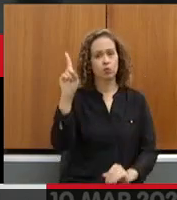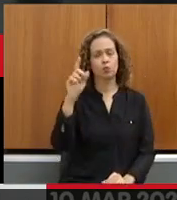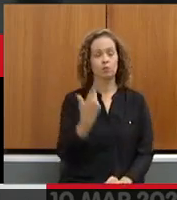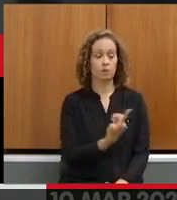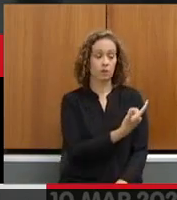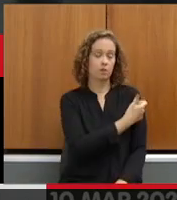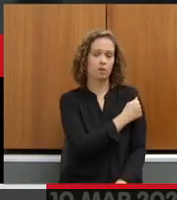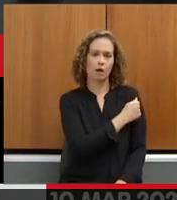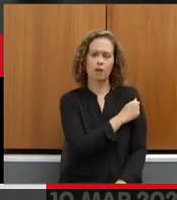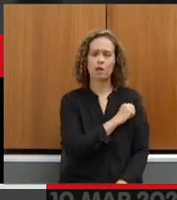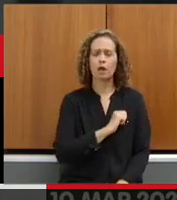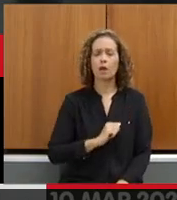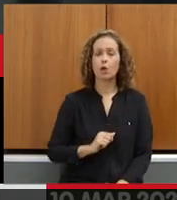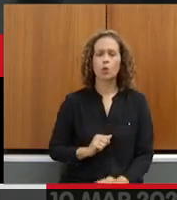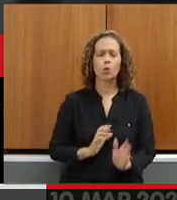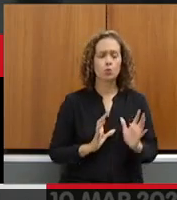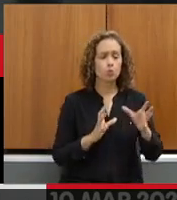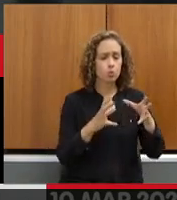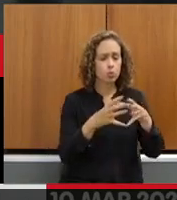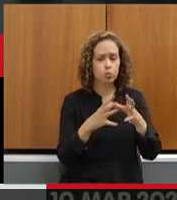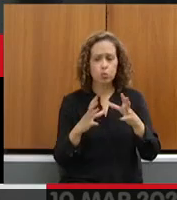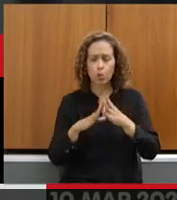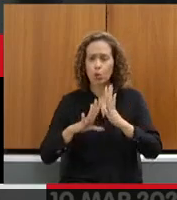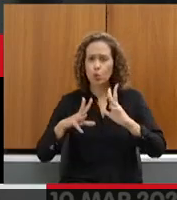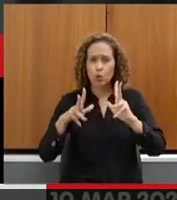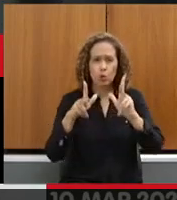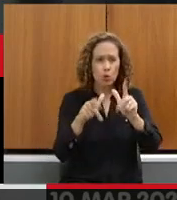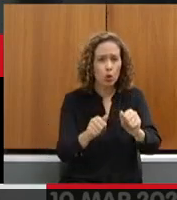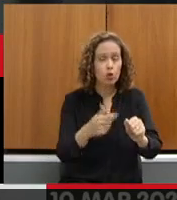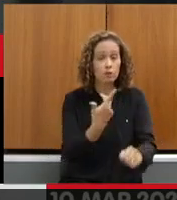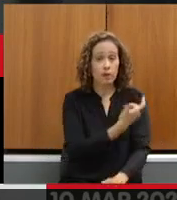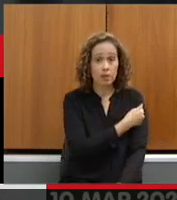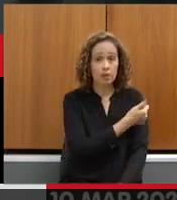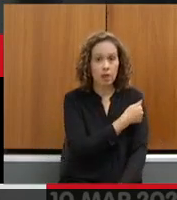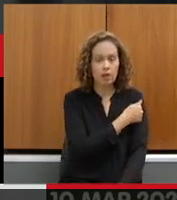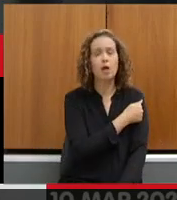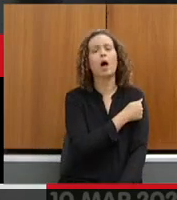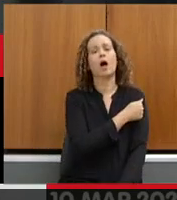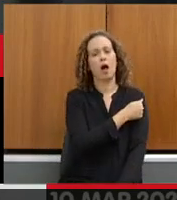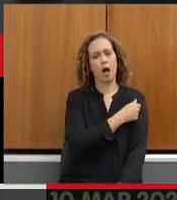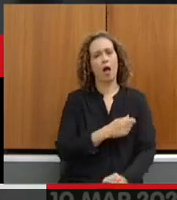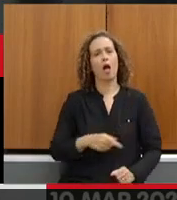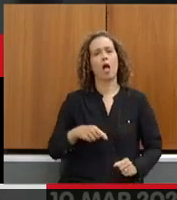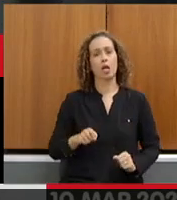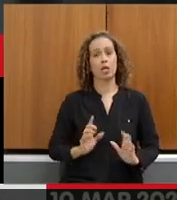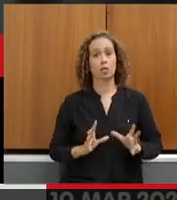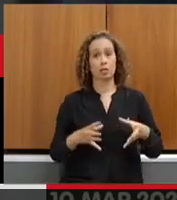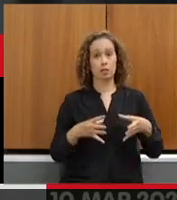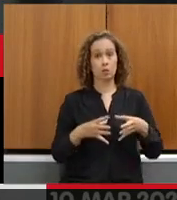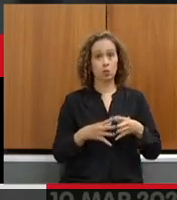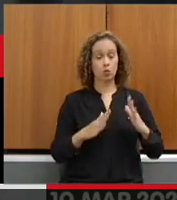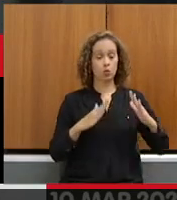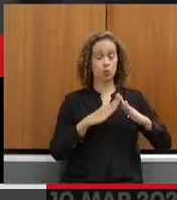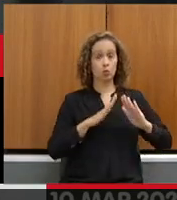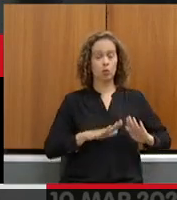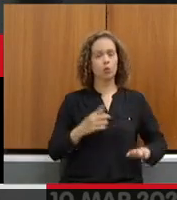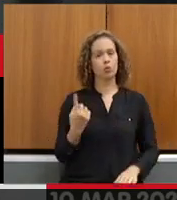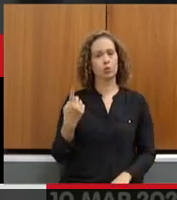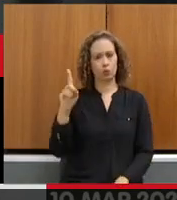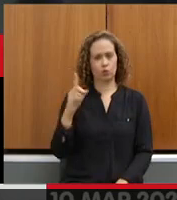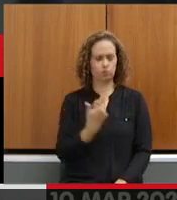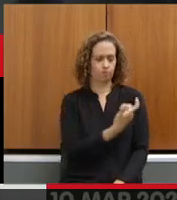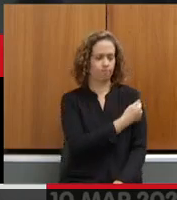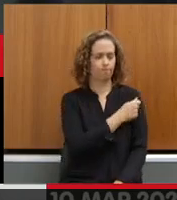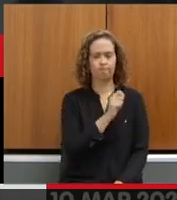vacinadas depois que todo mundo foi vacinado então eles não foram vacinados tá eu acho que é importante ter essa clareza porque senão fica parecendo que já foi vacinado Não